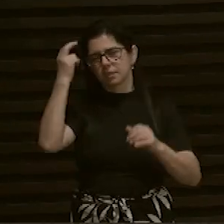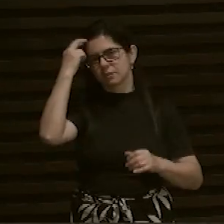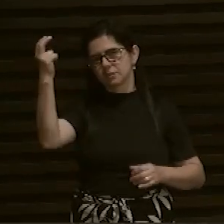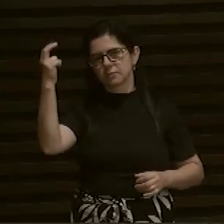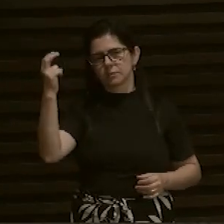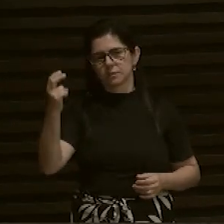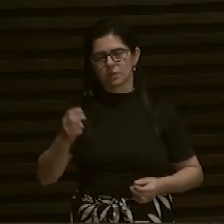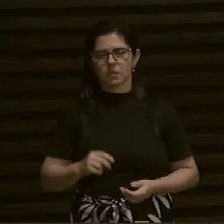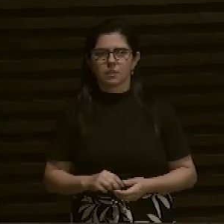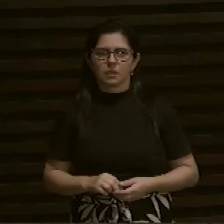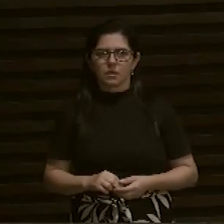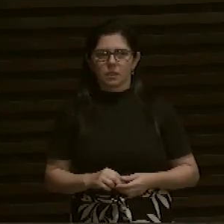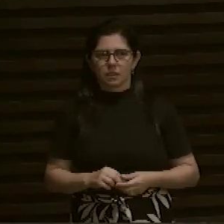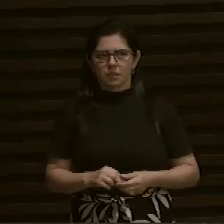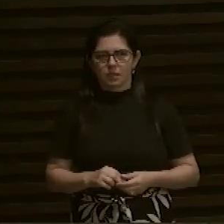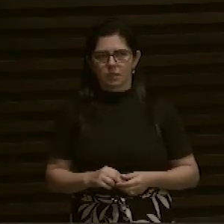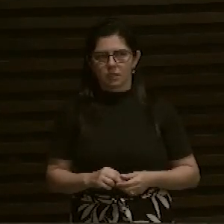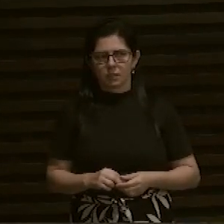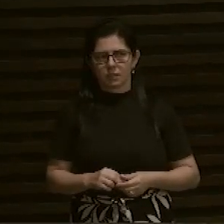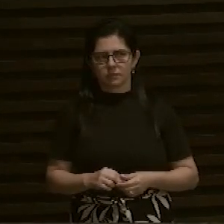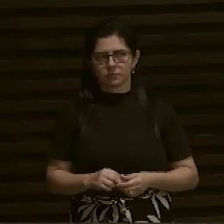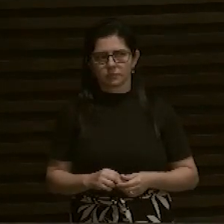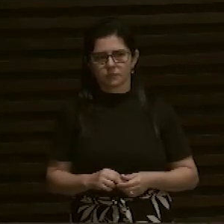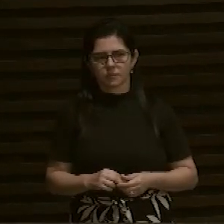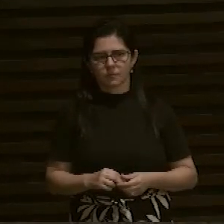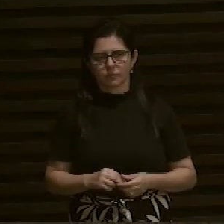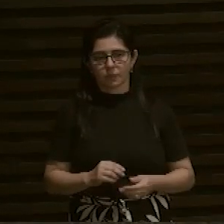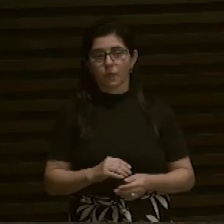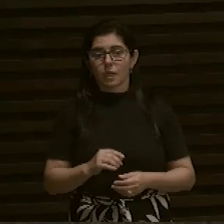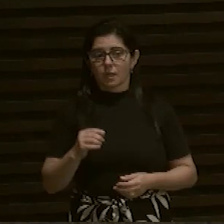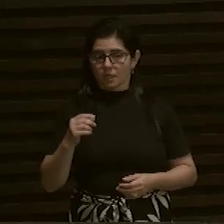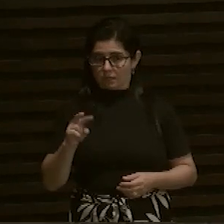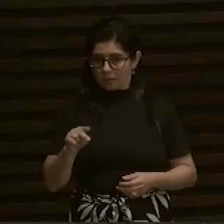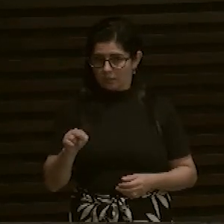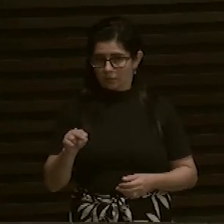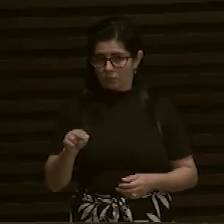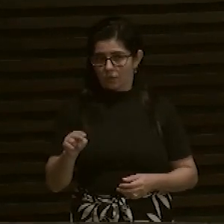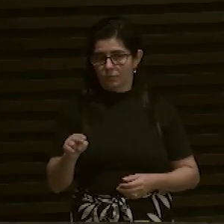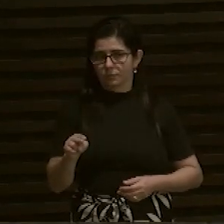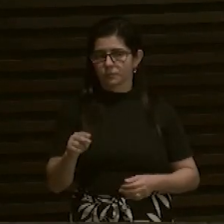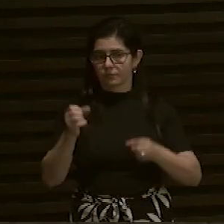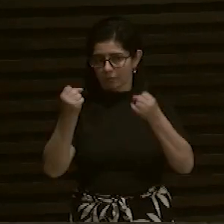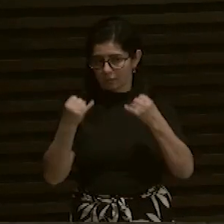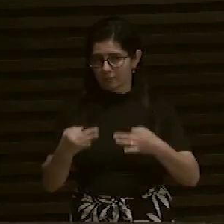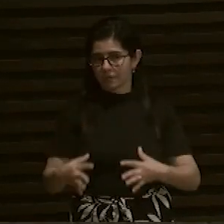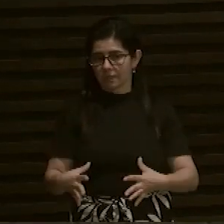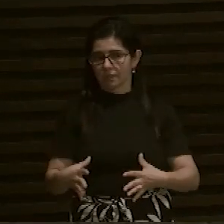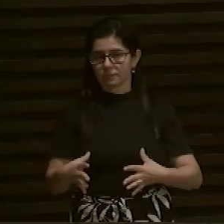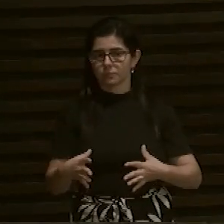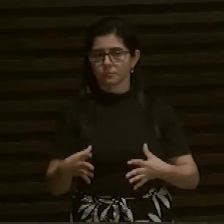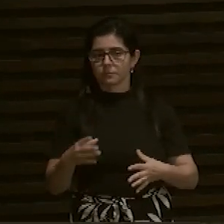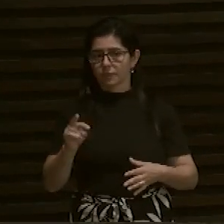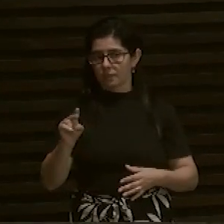chegado e falado assim: não, veja bem, tudo tem sido explicado de acordo com esse filósofo ou com aquele, mas agora eu vou colocar para